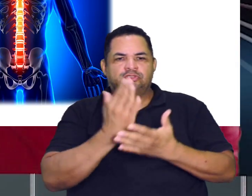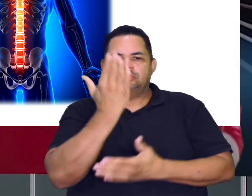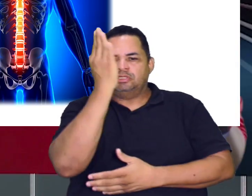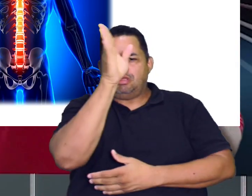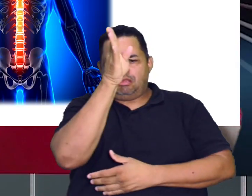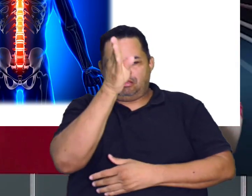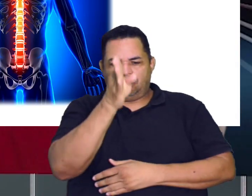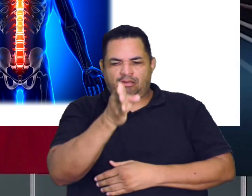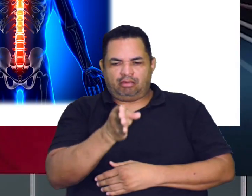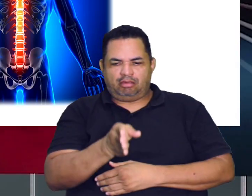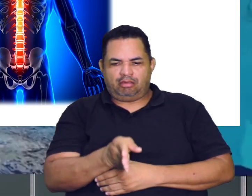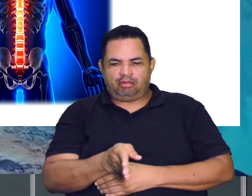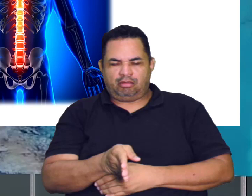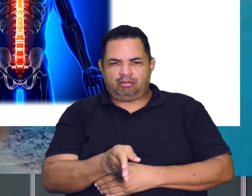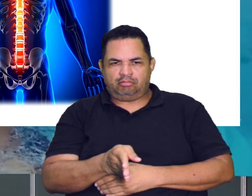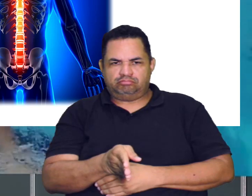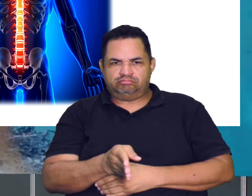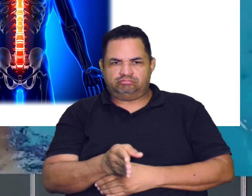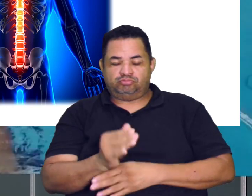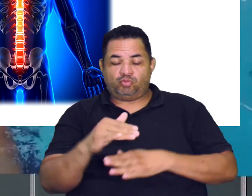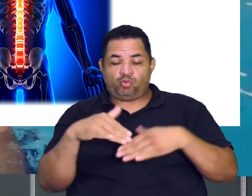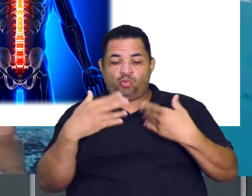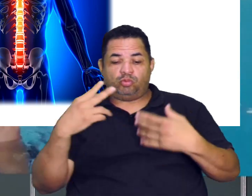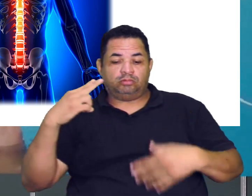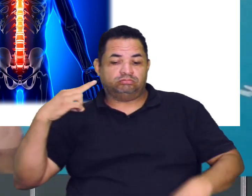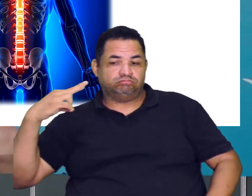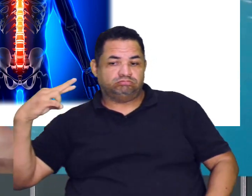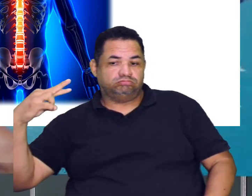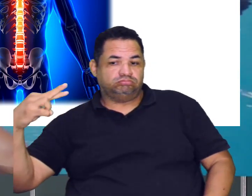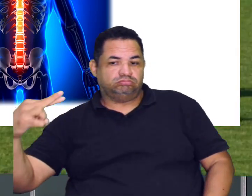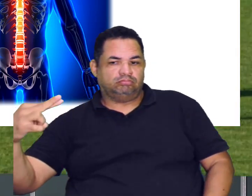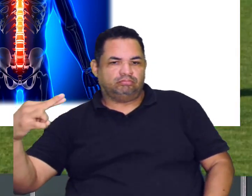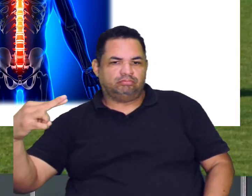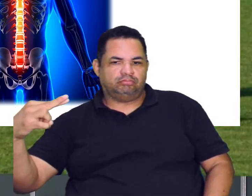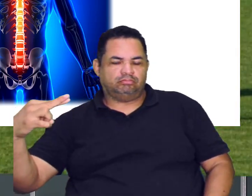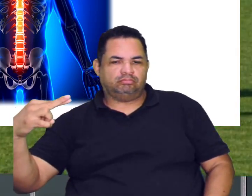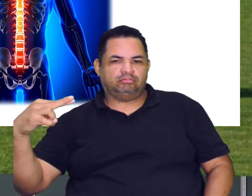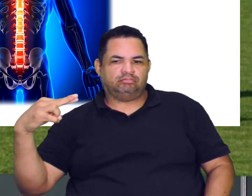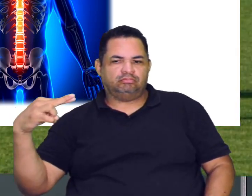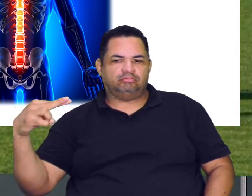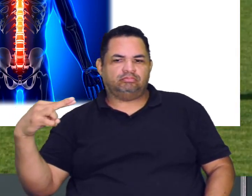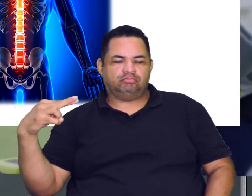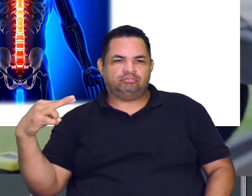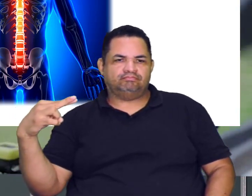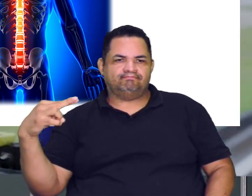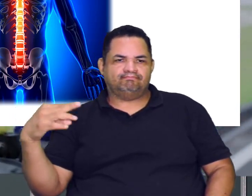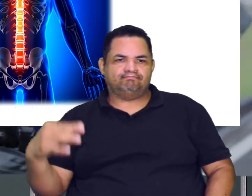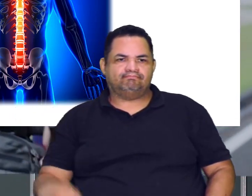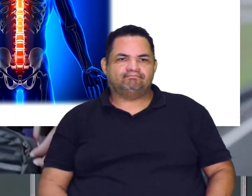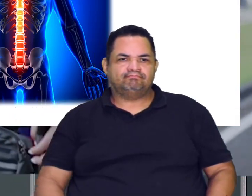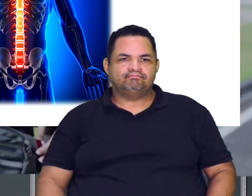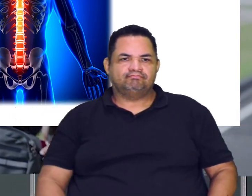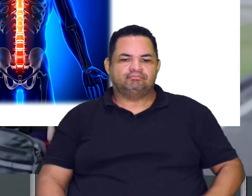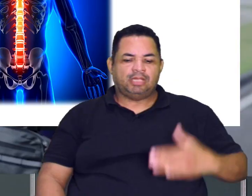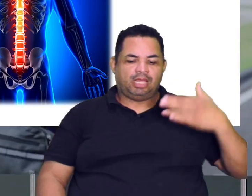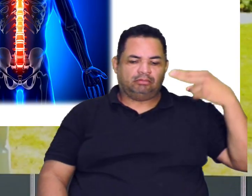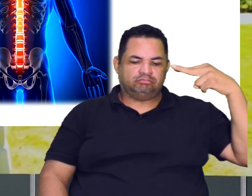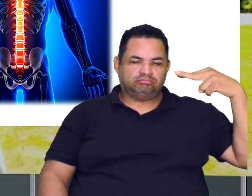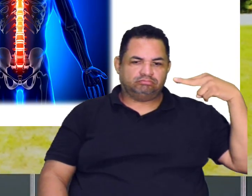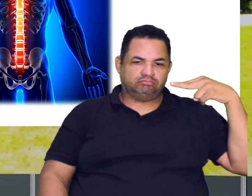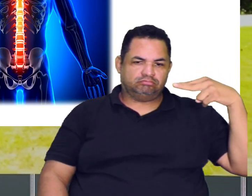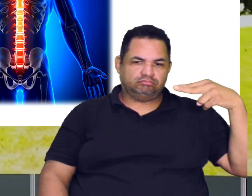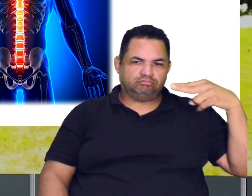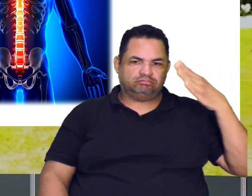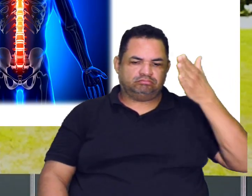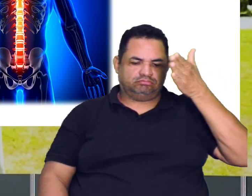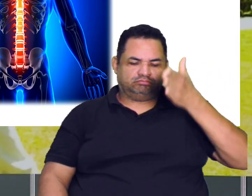mostrar retinha, né? E quando eu vou mostrar a minha coluna aí de perfil, se eu